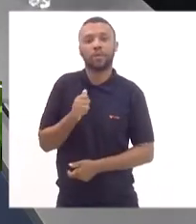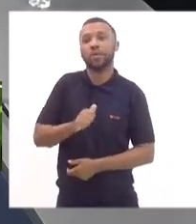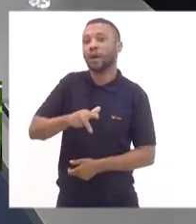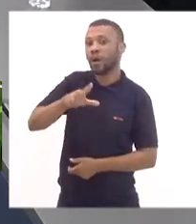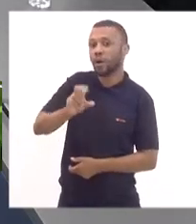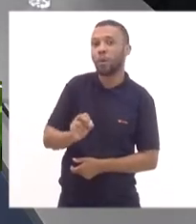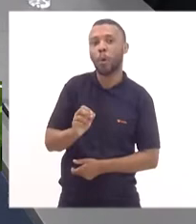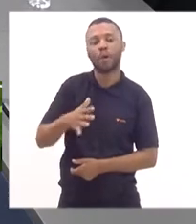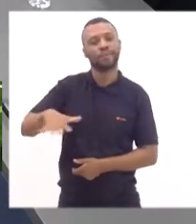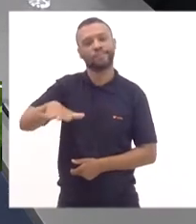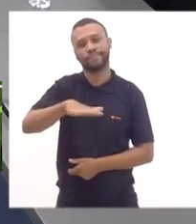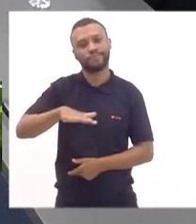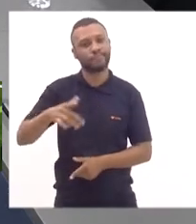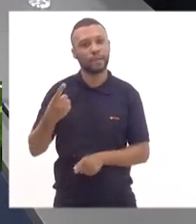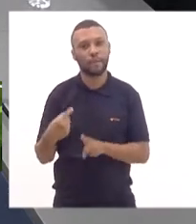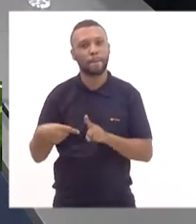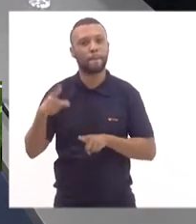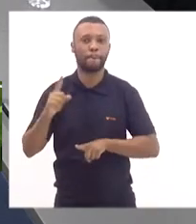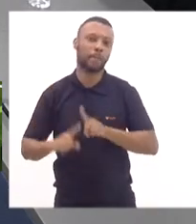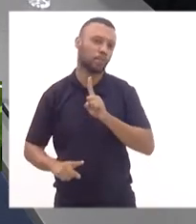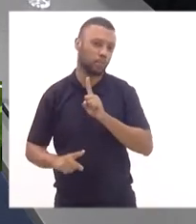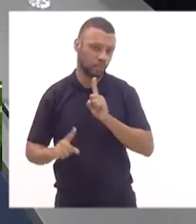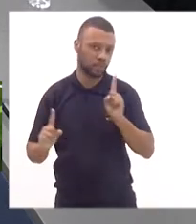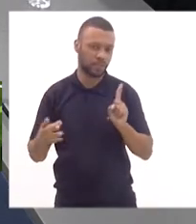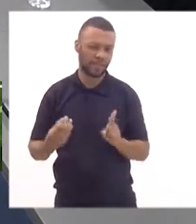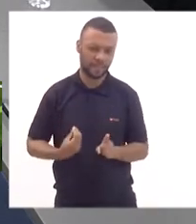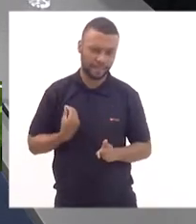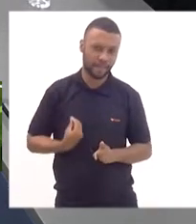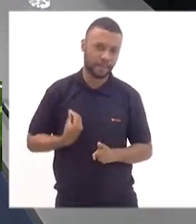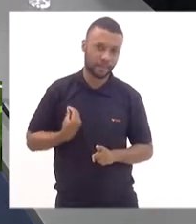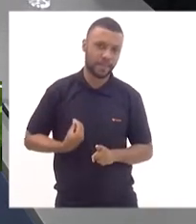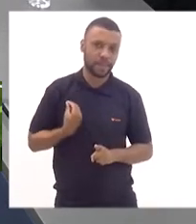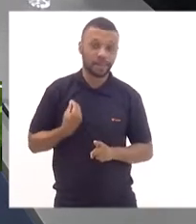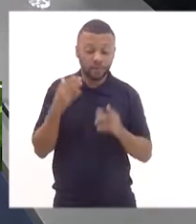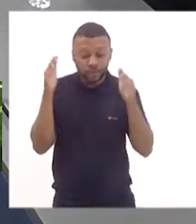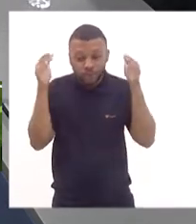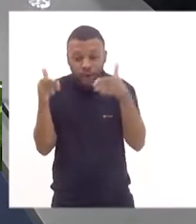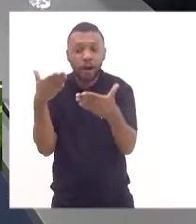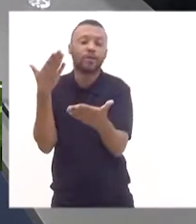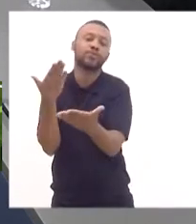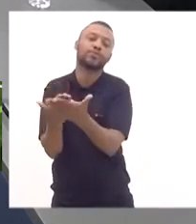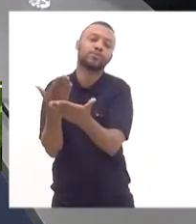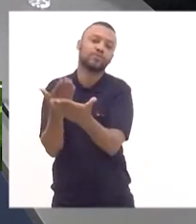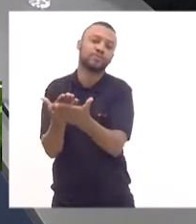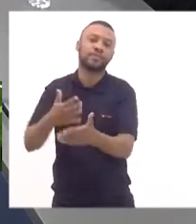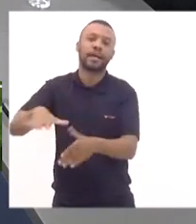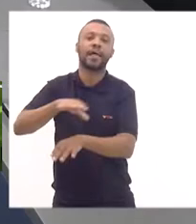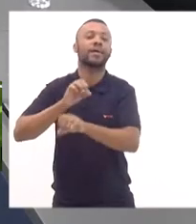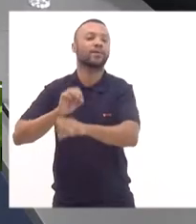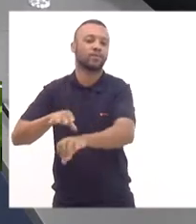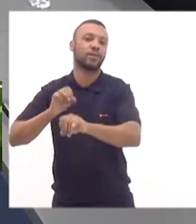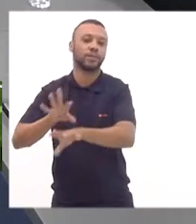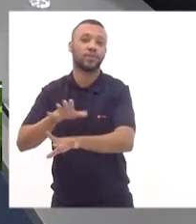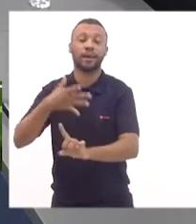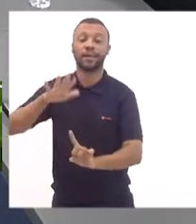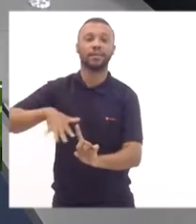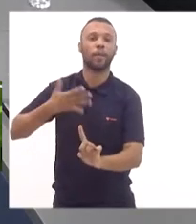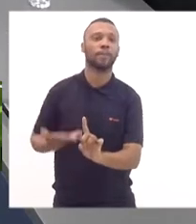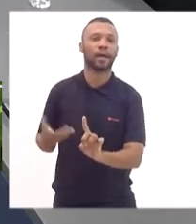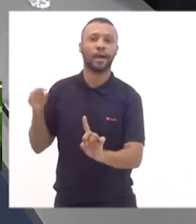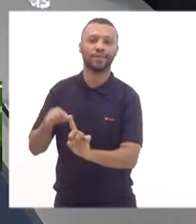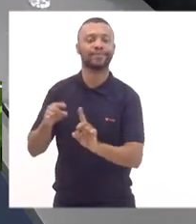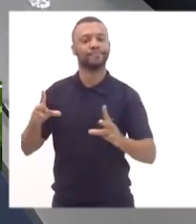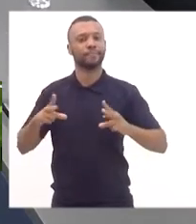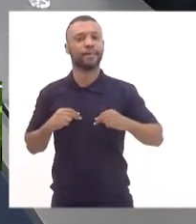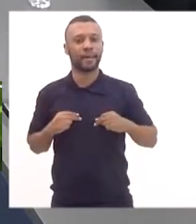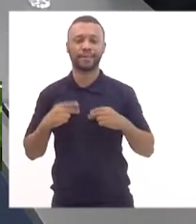e contando com a presença da senhora deputada Marta Rocha, dou por aberto os trabalhos